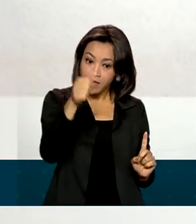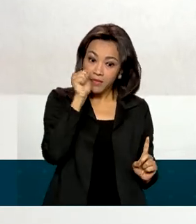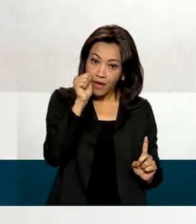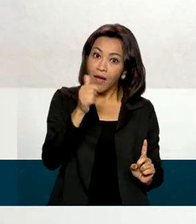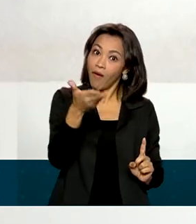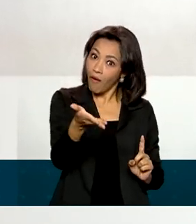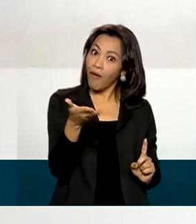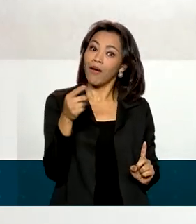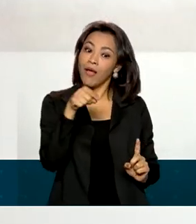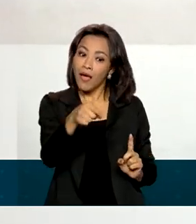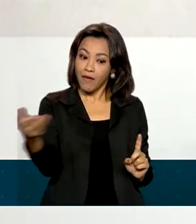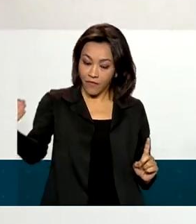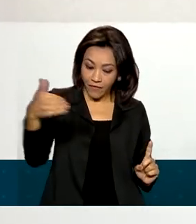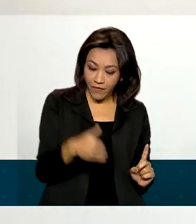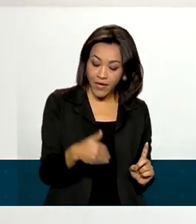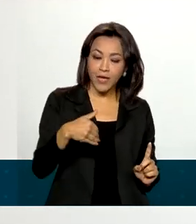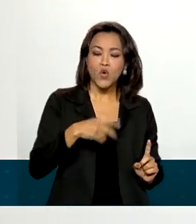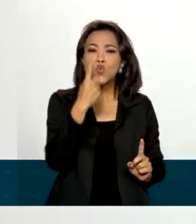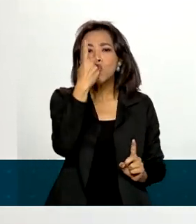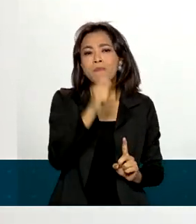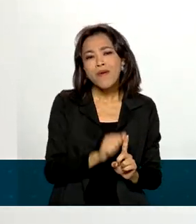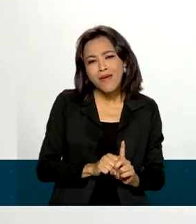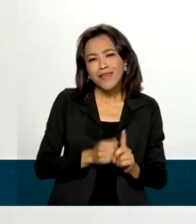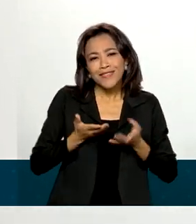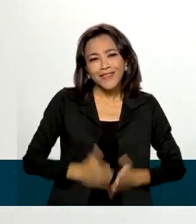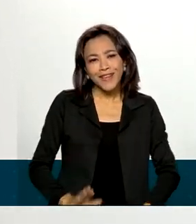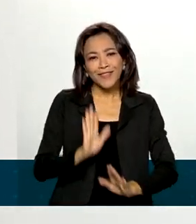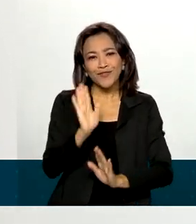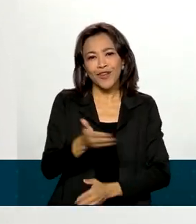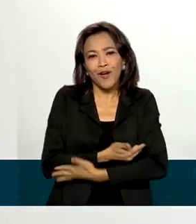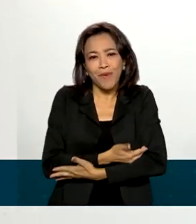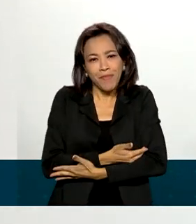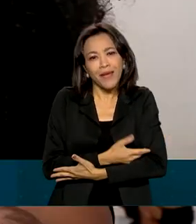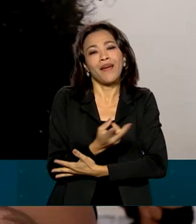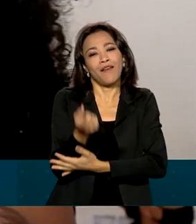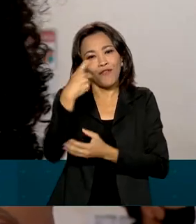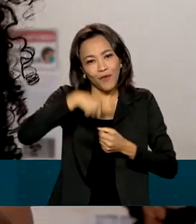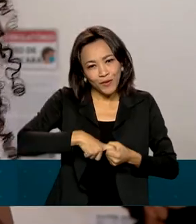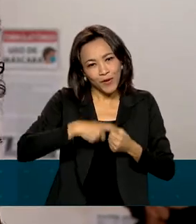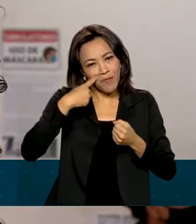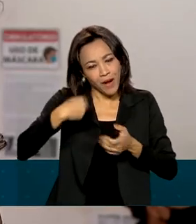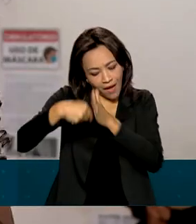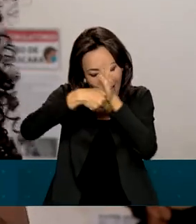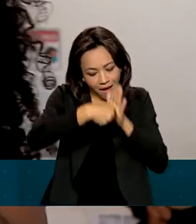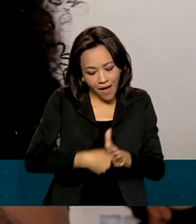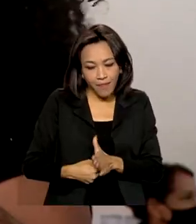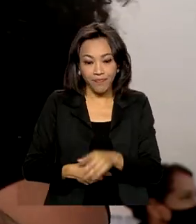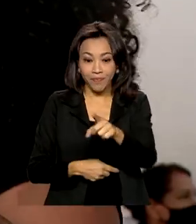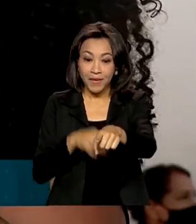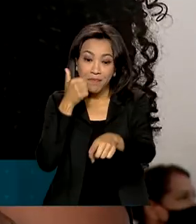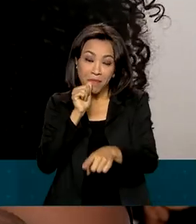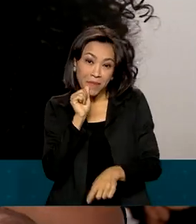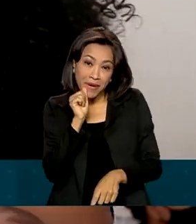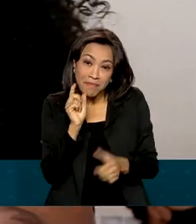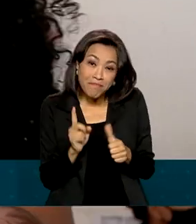para a revisão do parto após um mês de nascimento do filho Murilo. Mãe de primeira vez, a gente sempre tem medo, né?